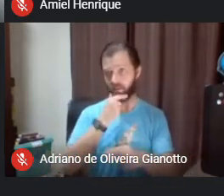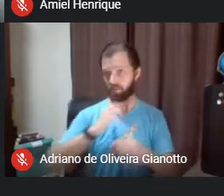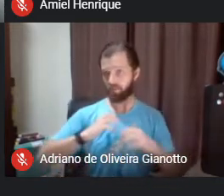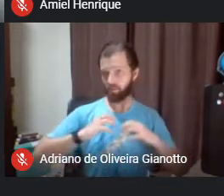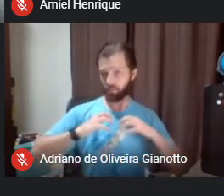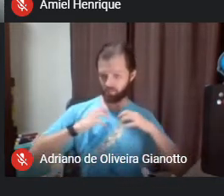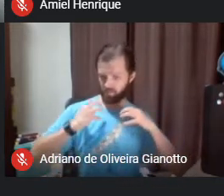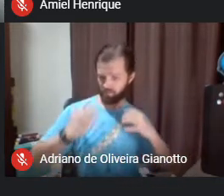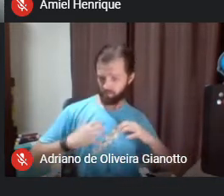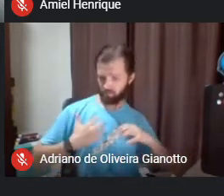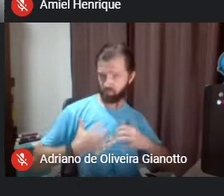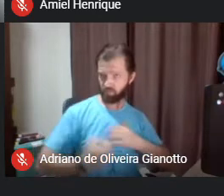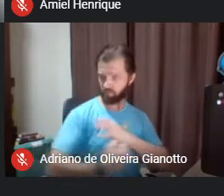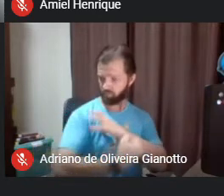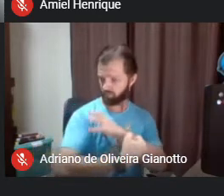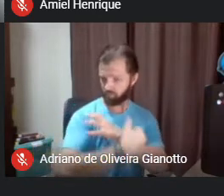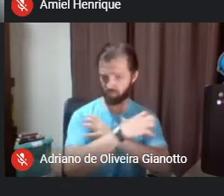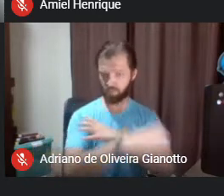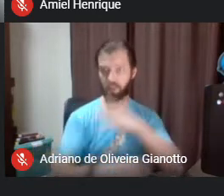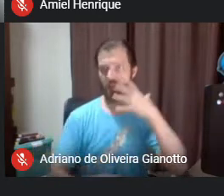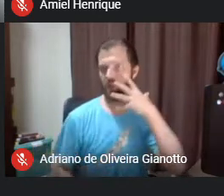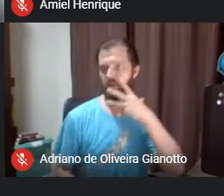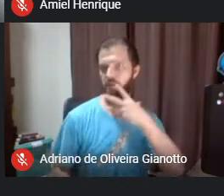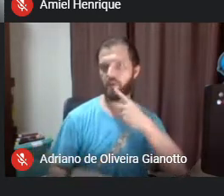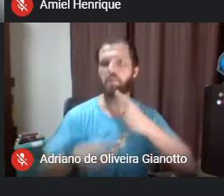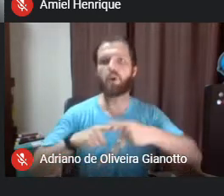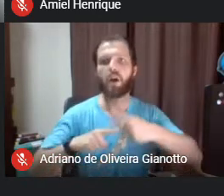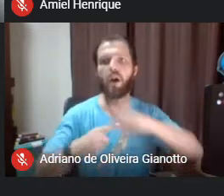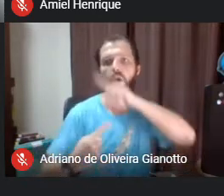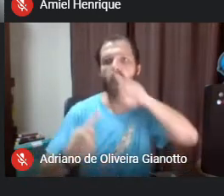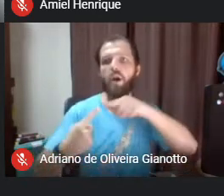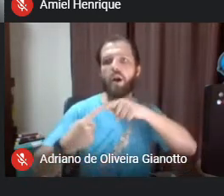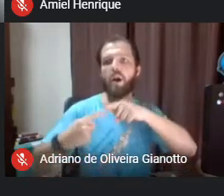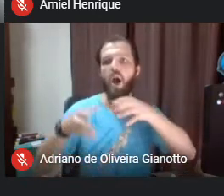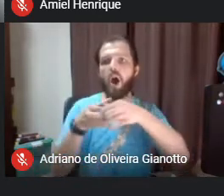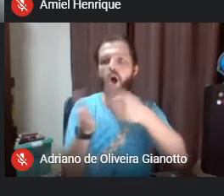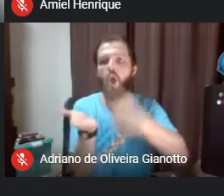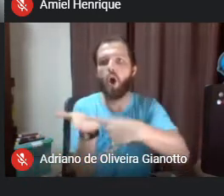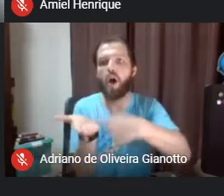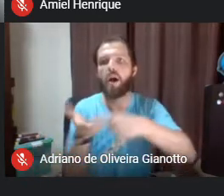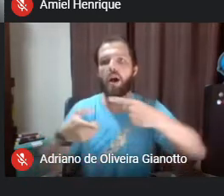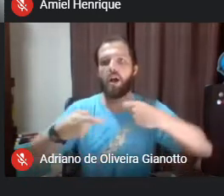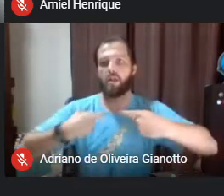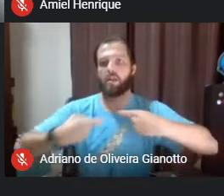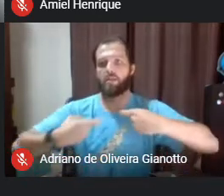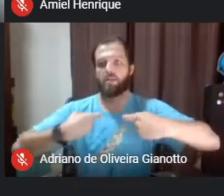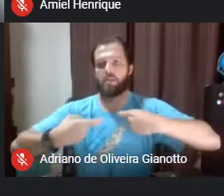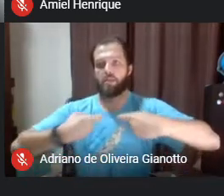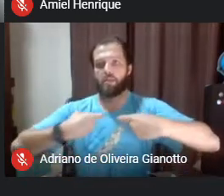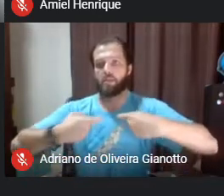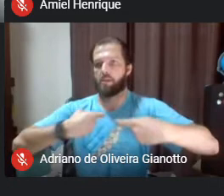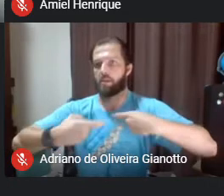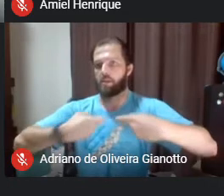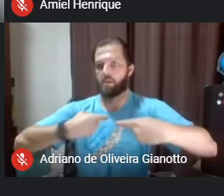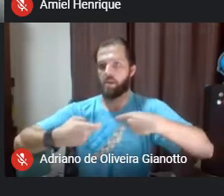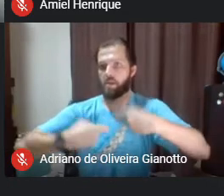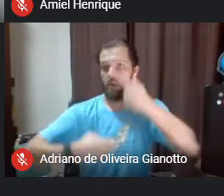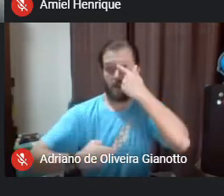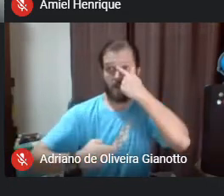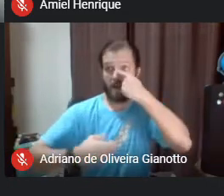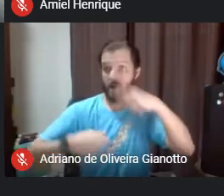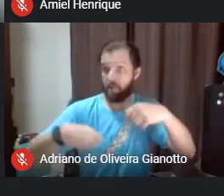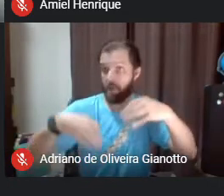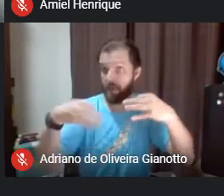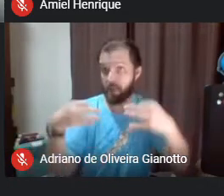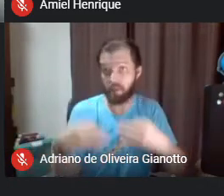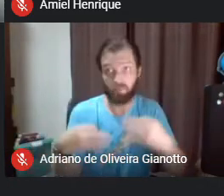pomposas, e também tem homens muito fortes, muito belos, todos, pomposo. Por quê? Porque eles